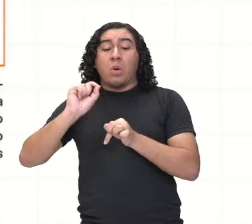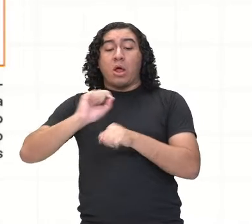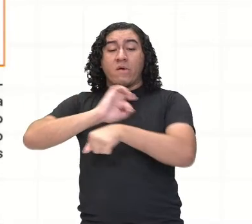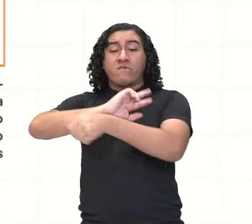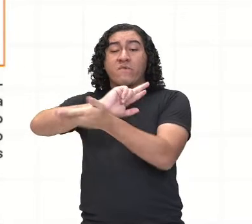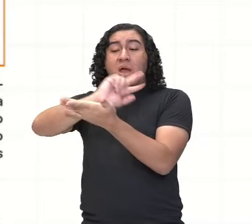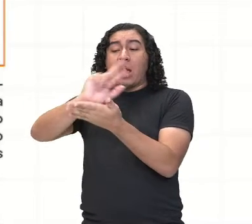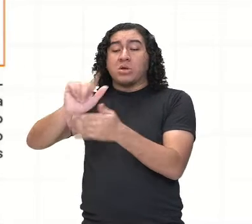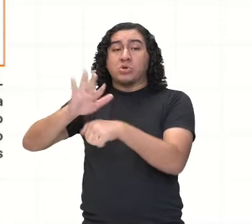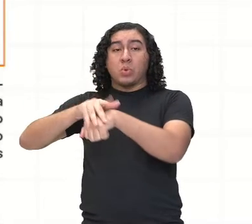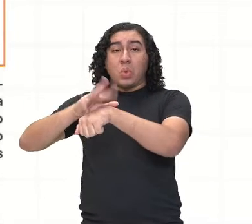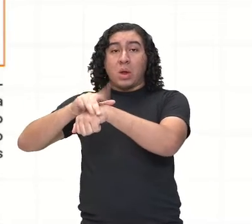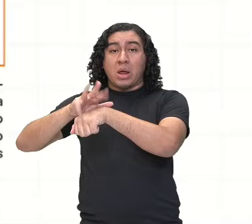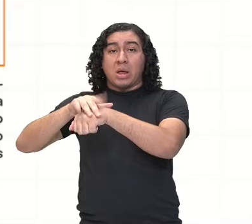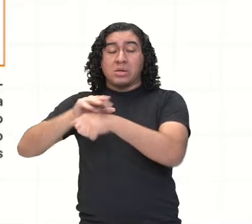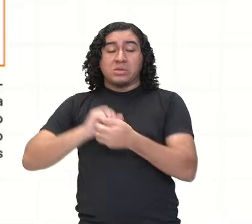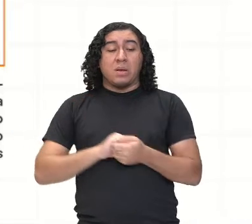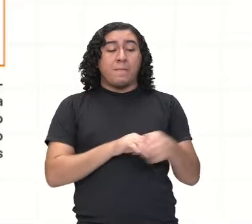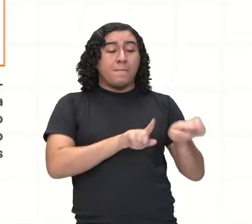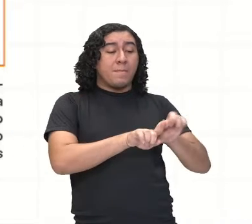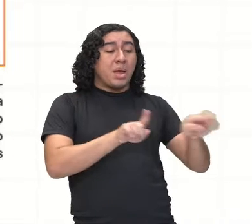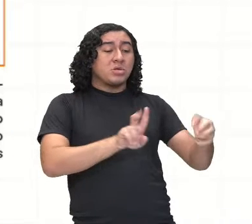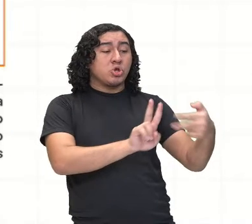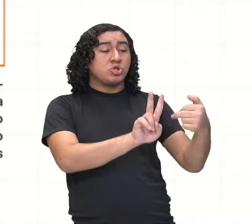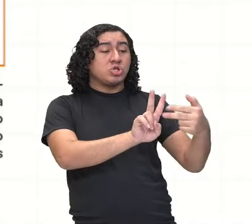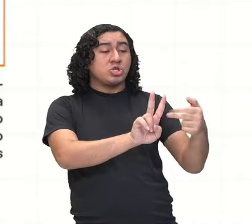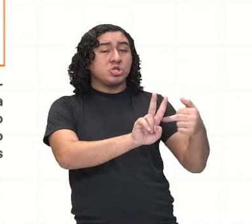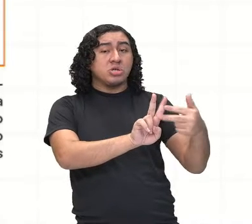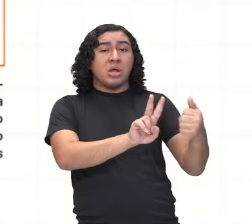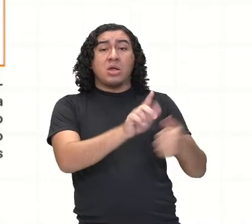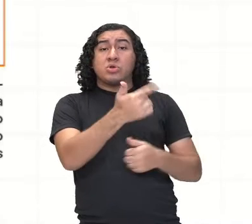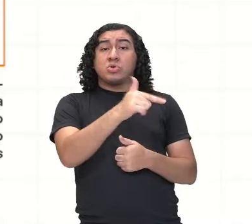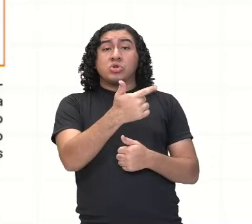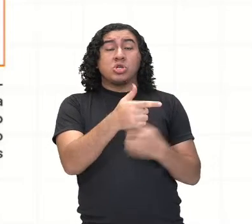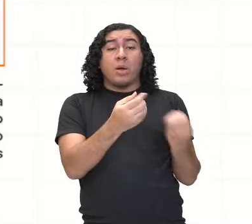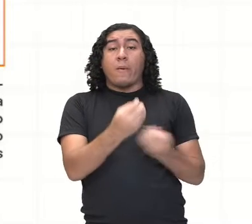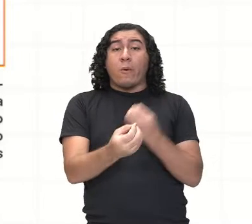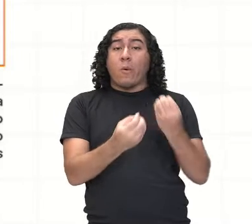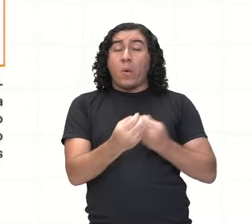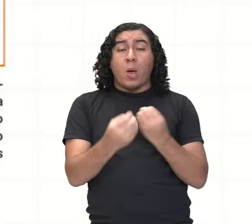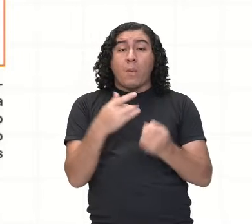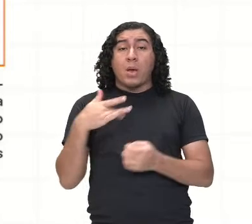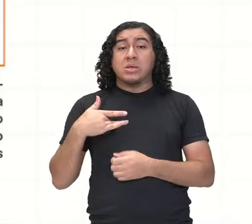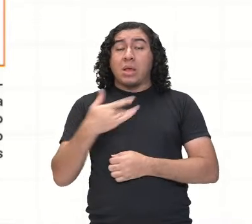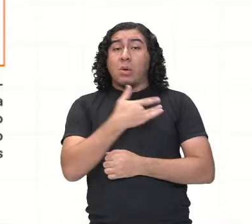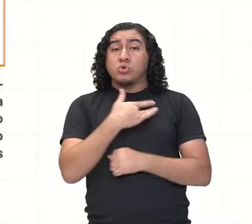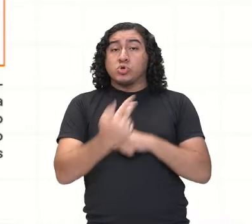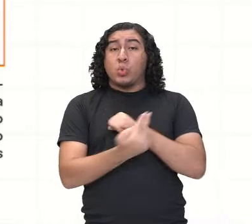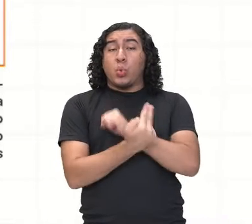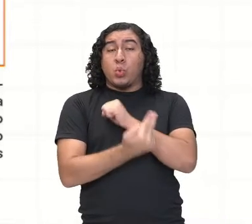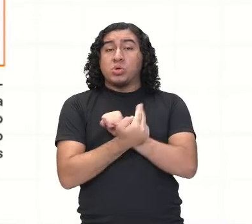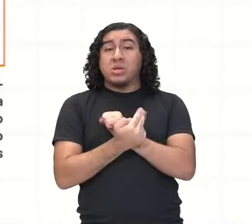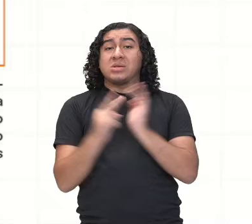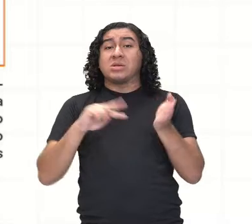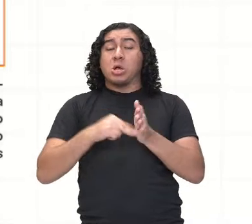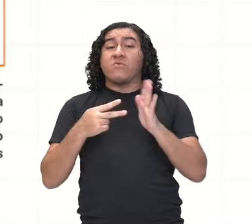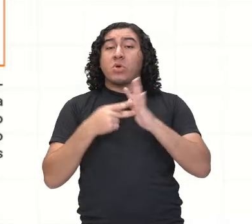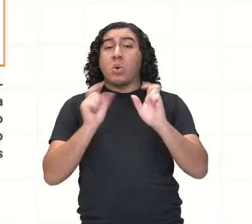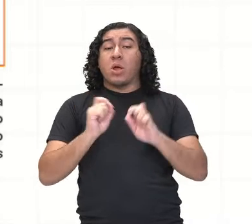doenças para as quais os indígenas não tinham imunidade, resultando em